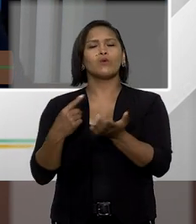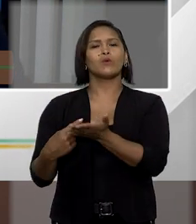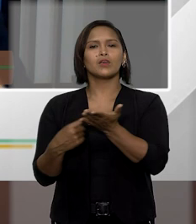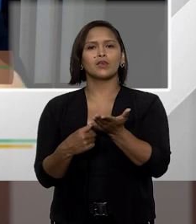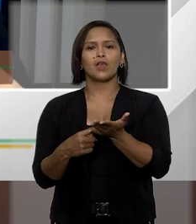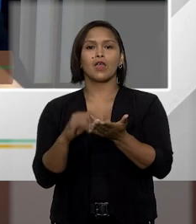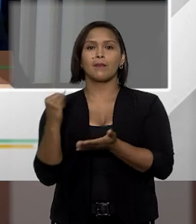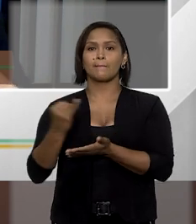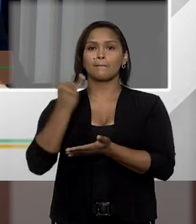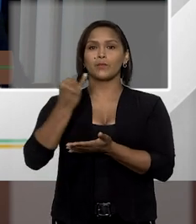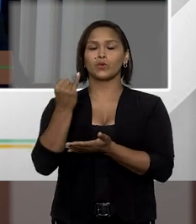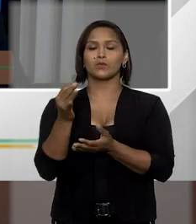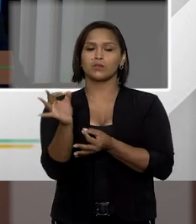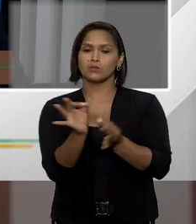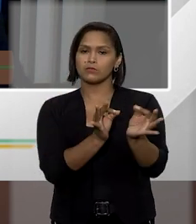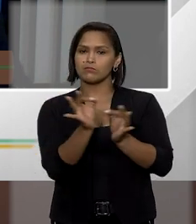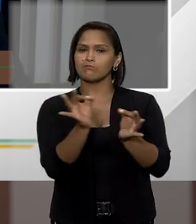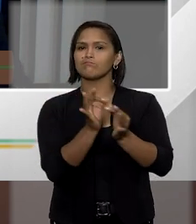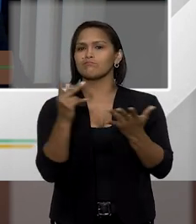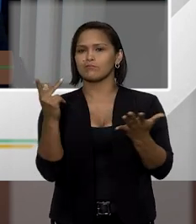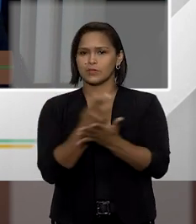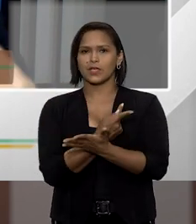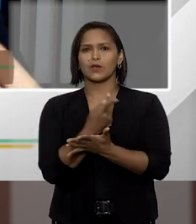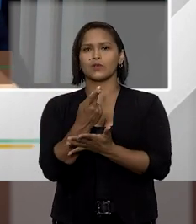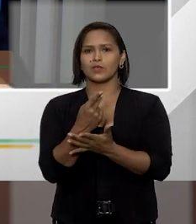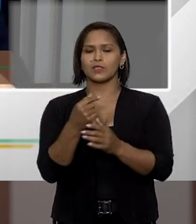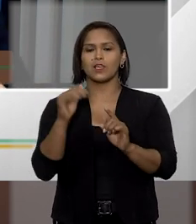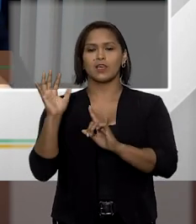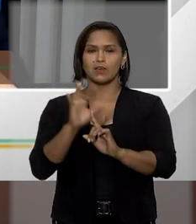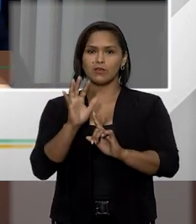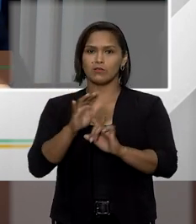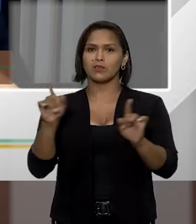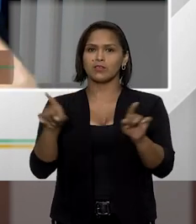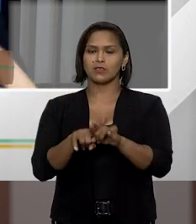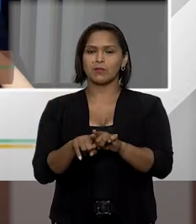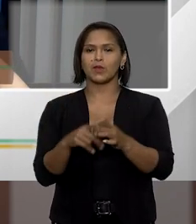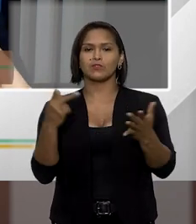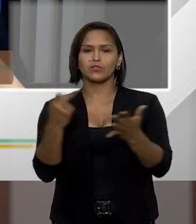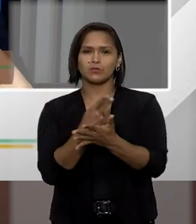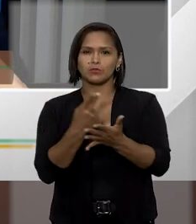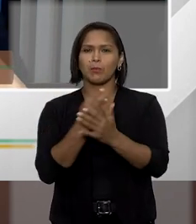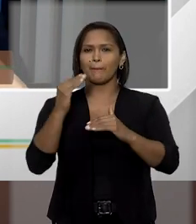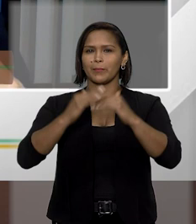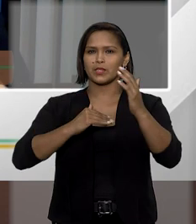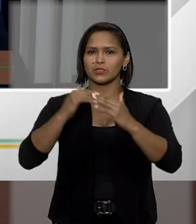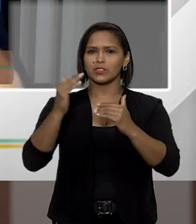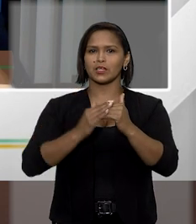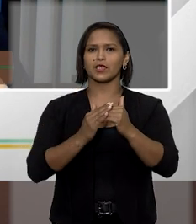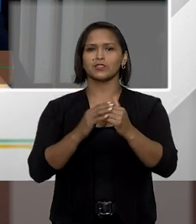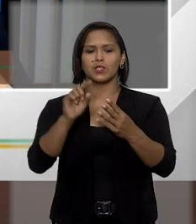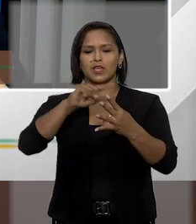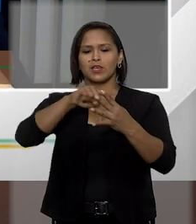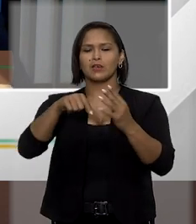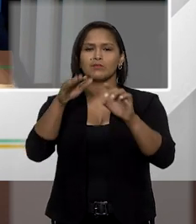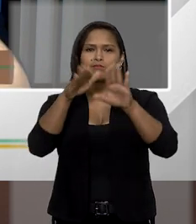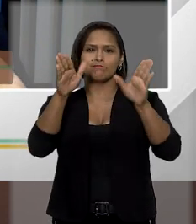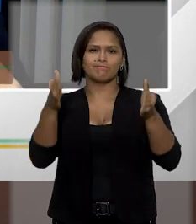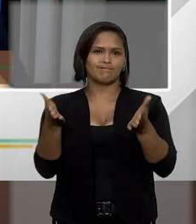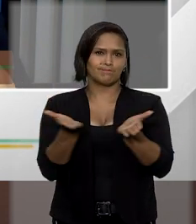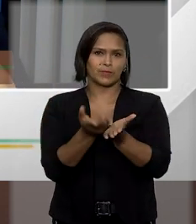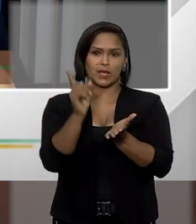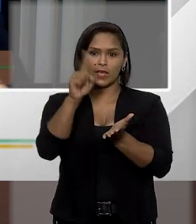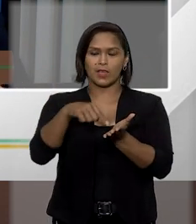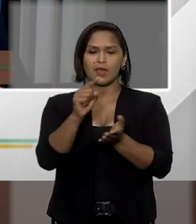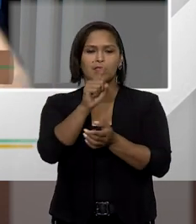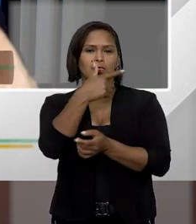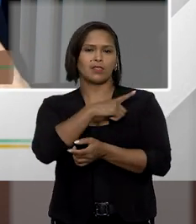é crucial para o funcionamento e ao enfrentamento de atos ilícitos praticados em quatro paredes. Sem